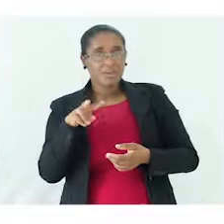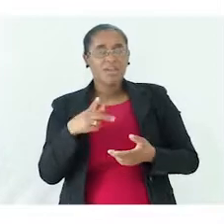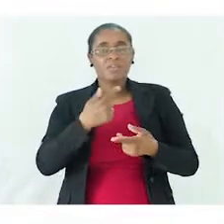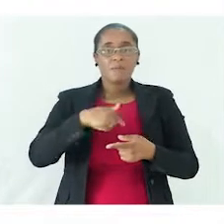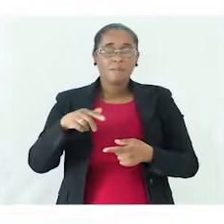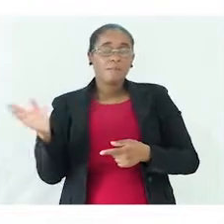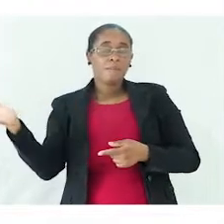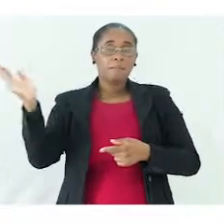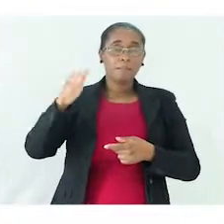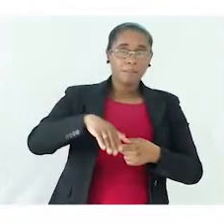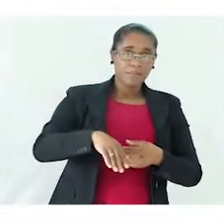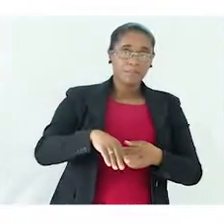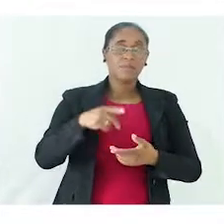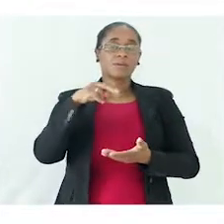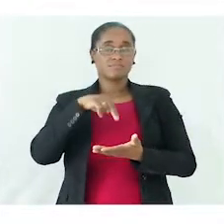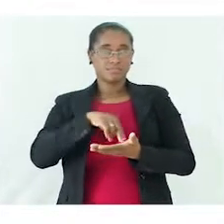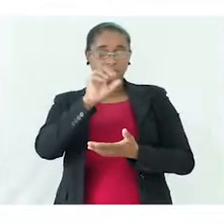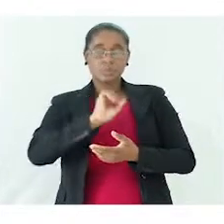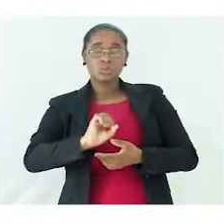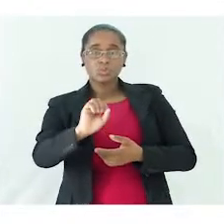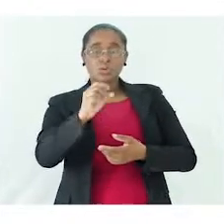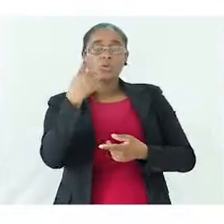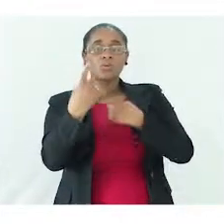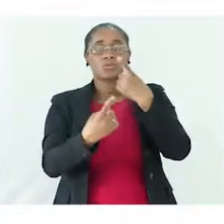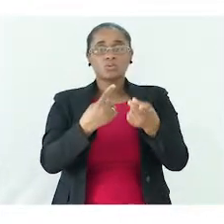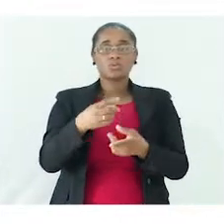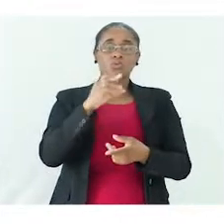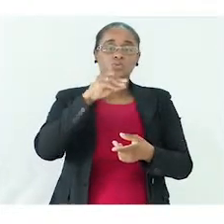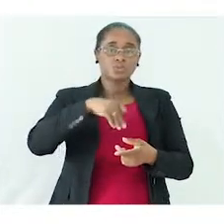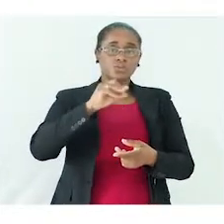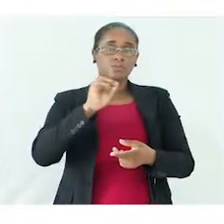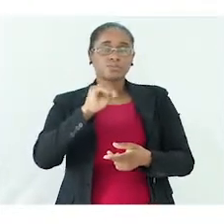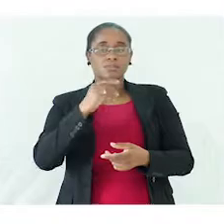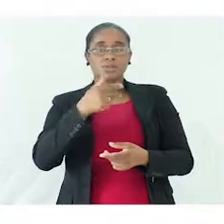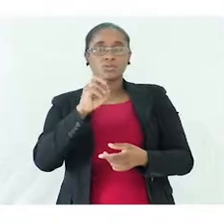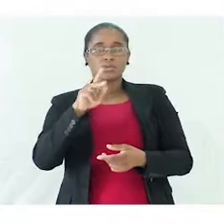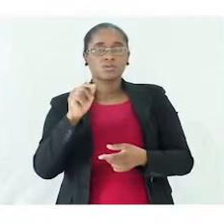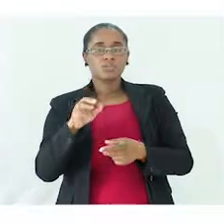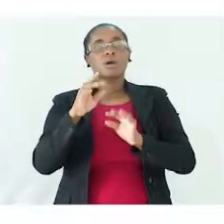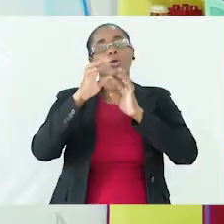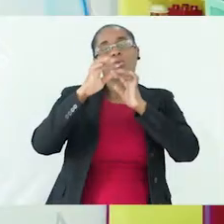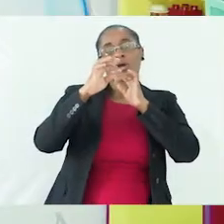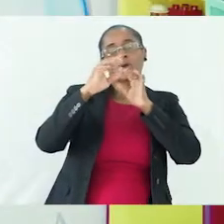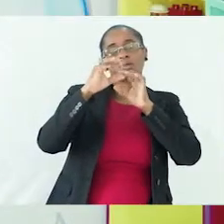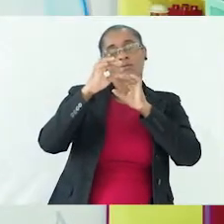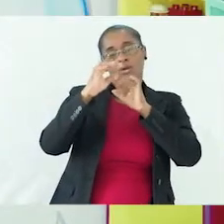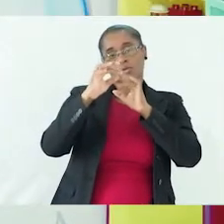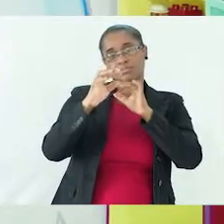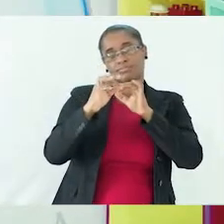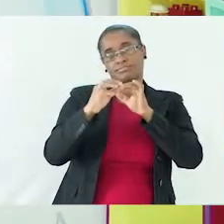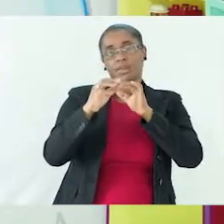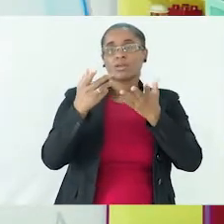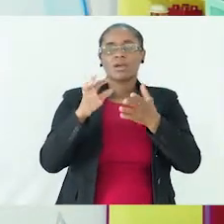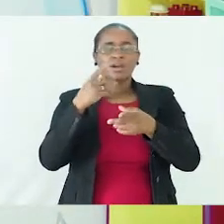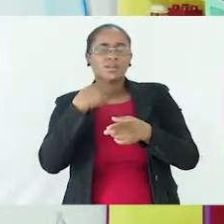mandou vir à sua presença um dos pastores para que tocasse a flauta. Porque cada vez que tocavam